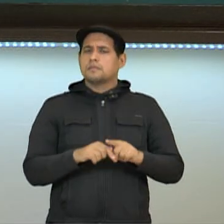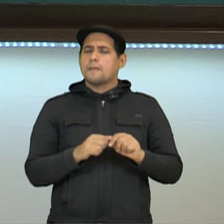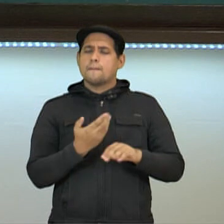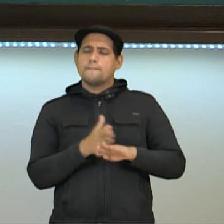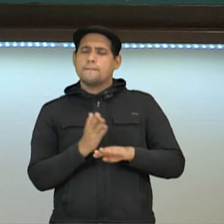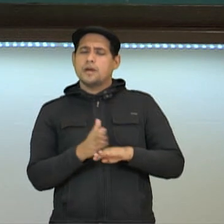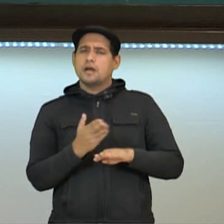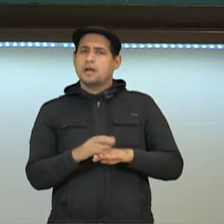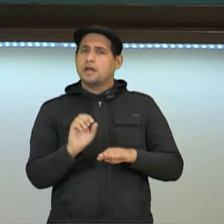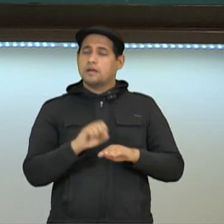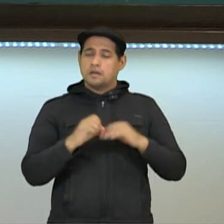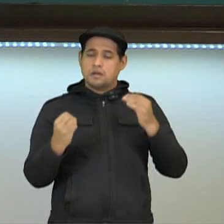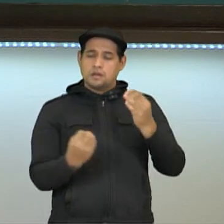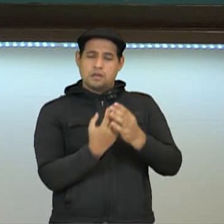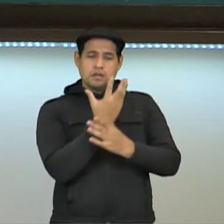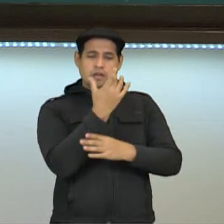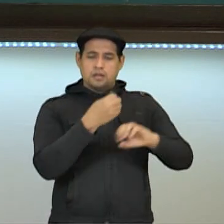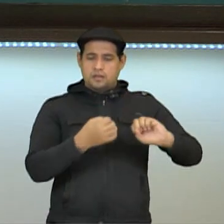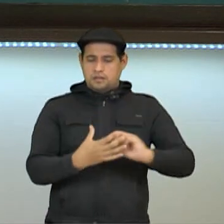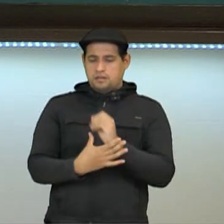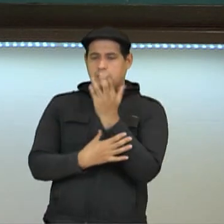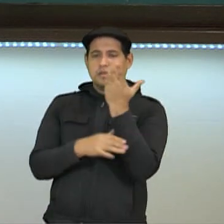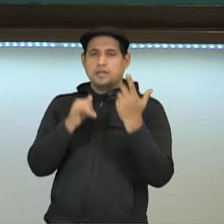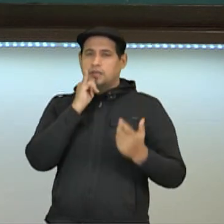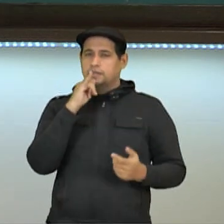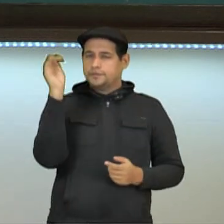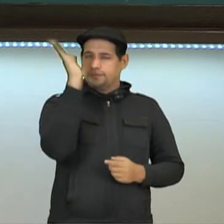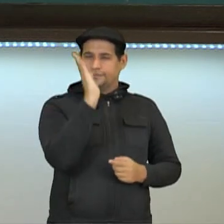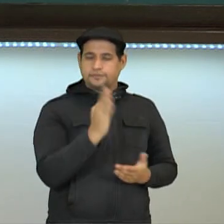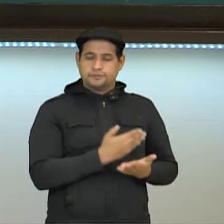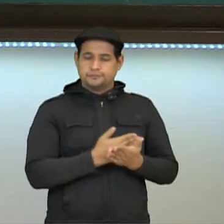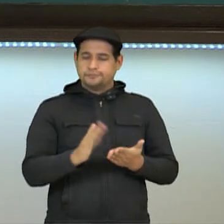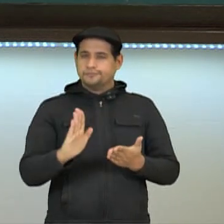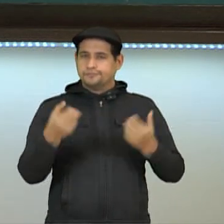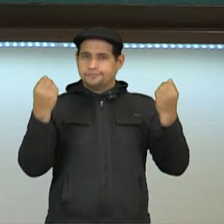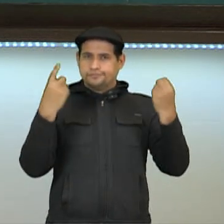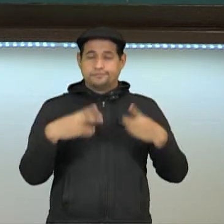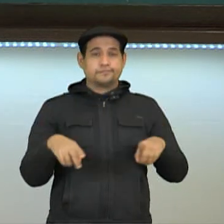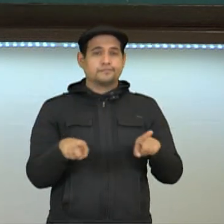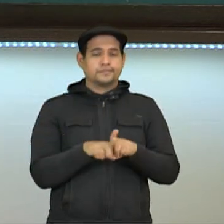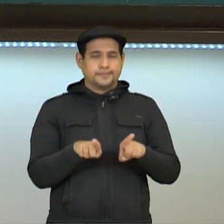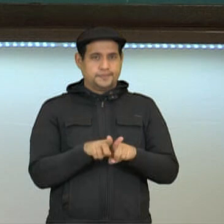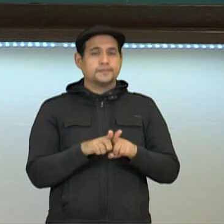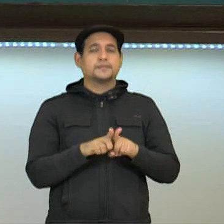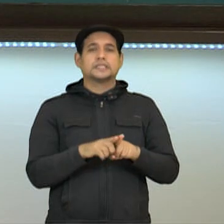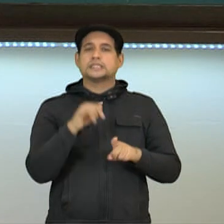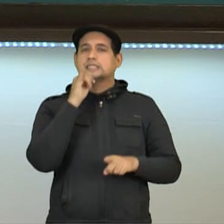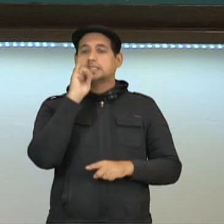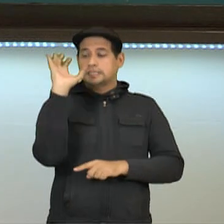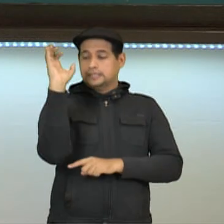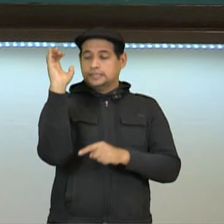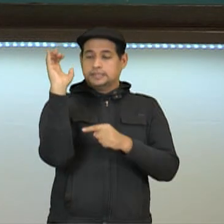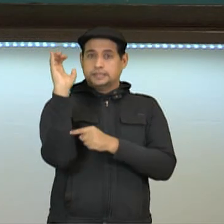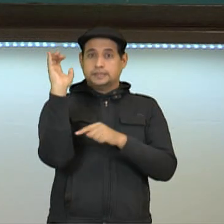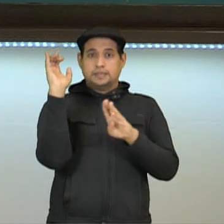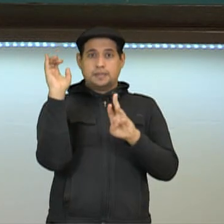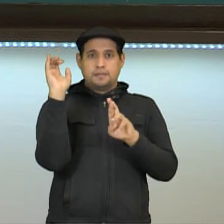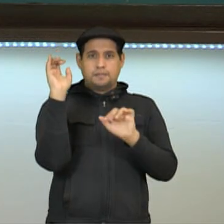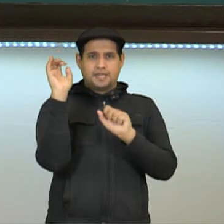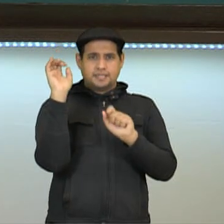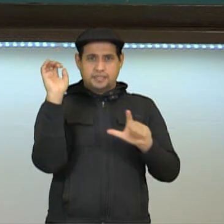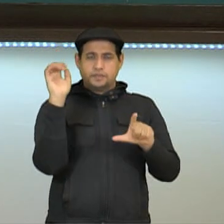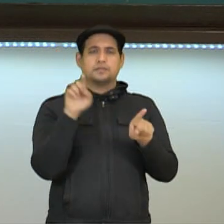praticavam também a plantagem, então no caso aqui do Brasil, no início, né, como eu falei, o extrativismo do pau-brasil, posteriormente